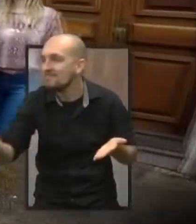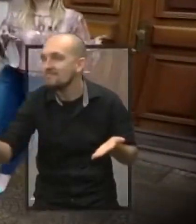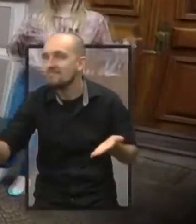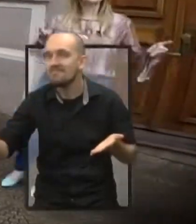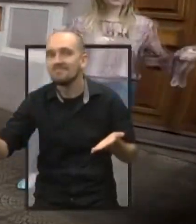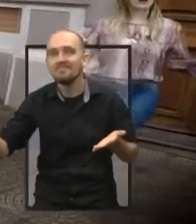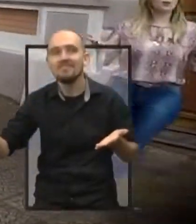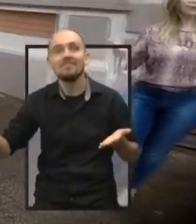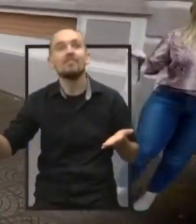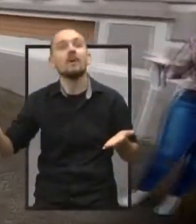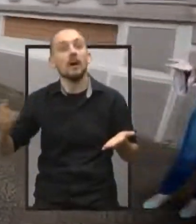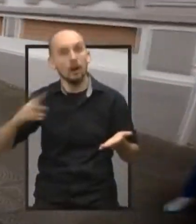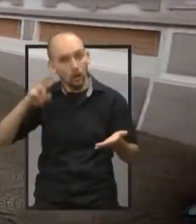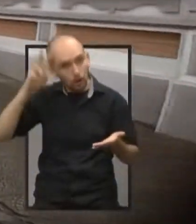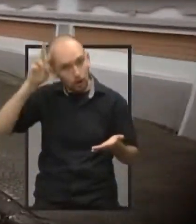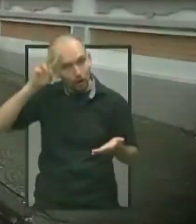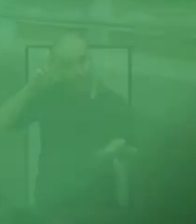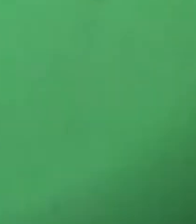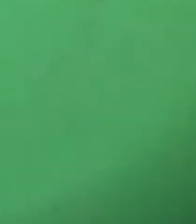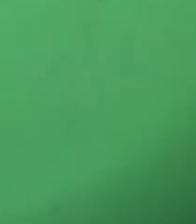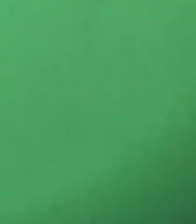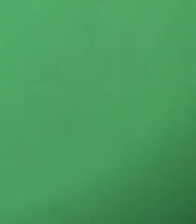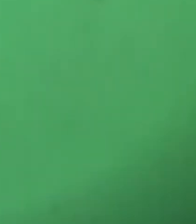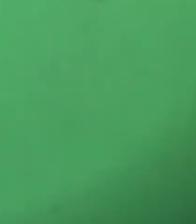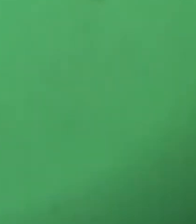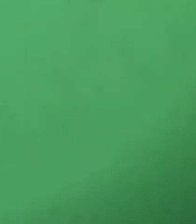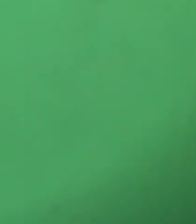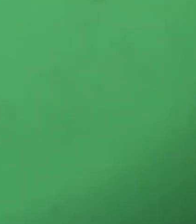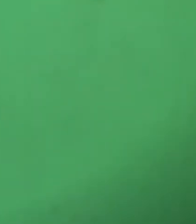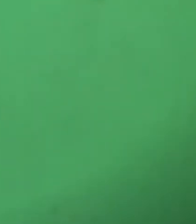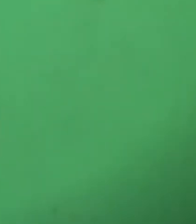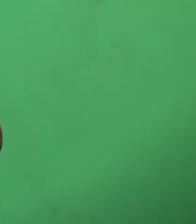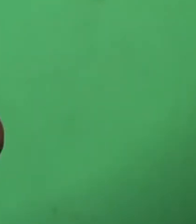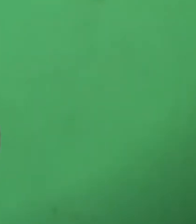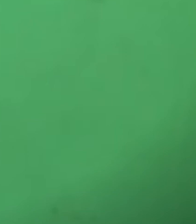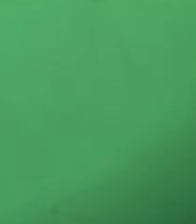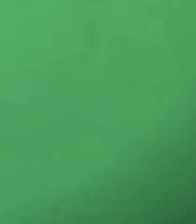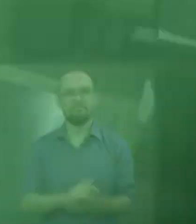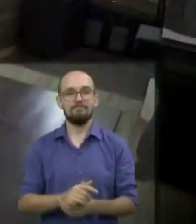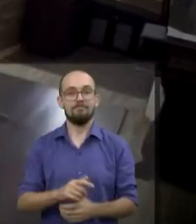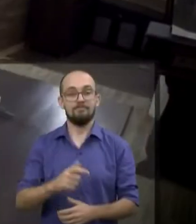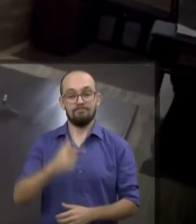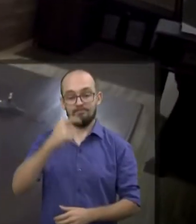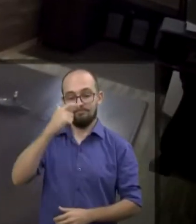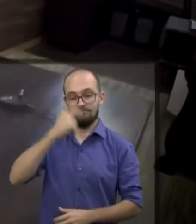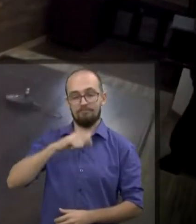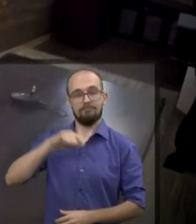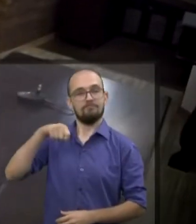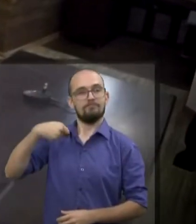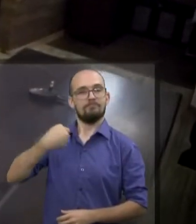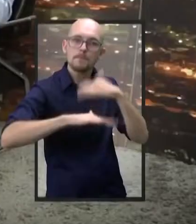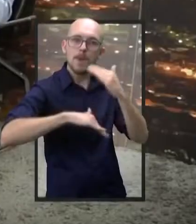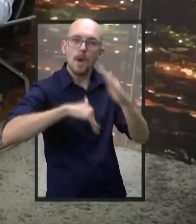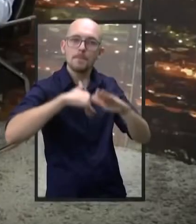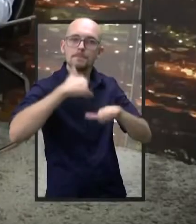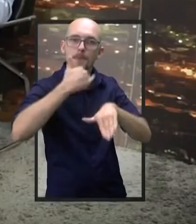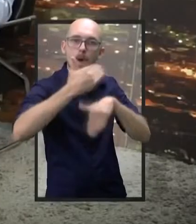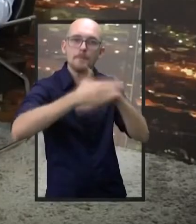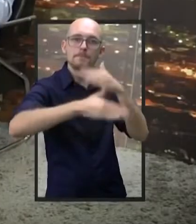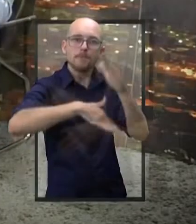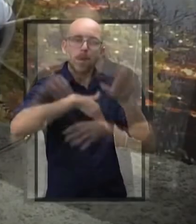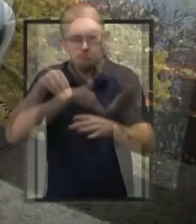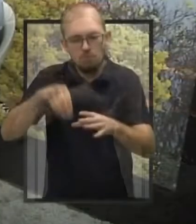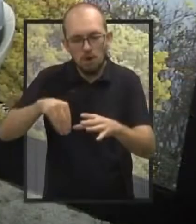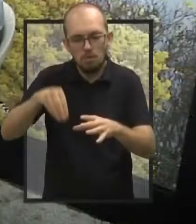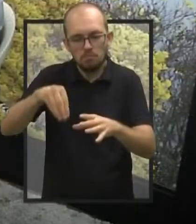passou a contar com o recurso do intérprete de Libras. Primeiro em programas gravados, como a Palavra do Presidente, Câmara